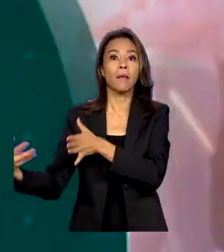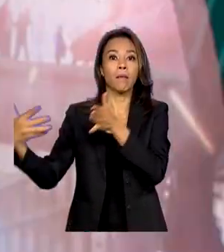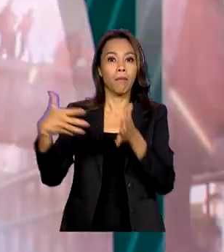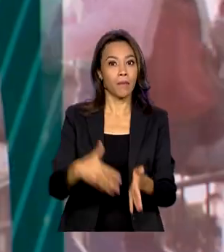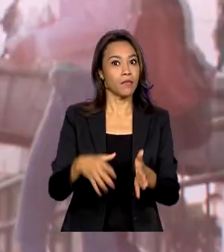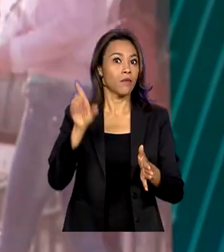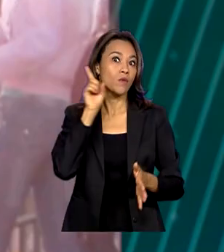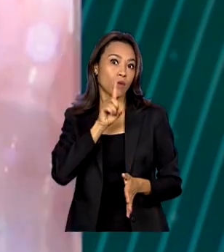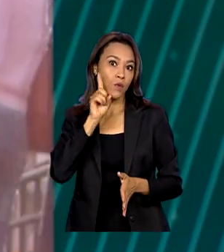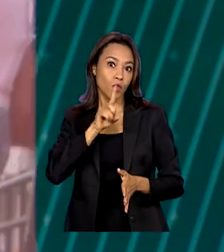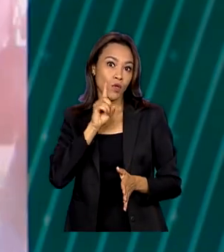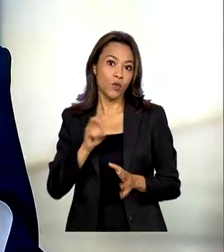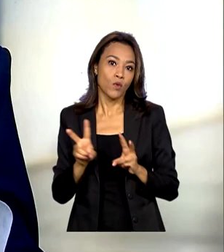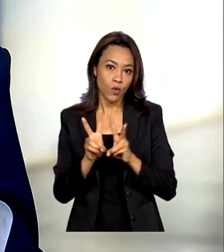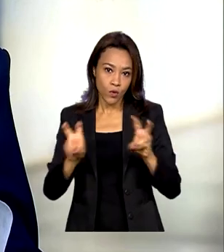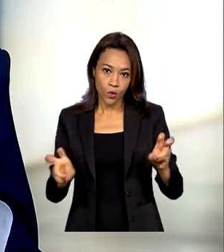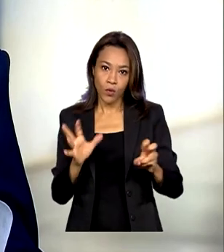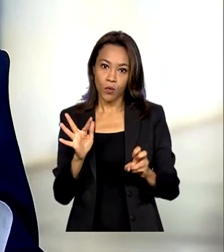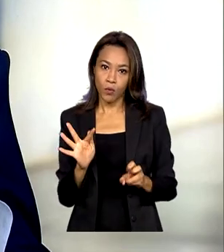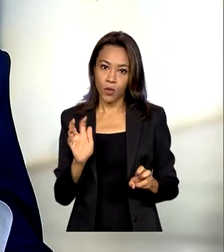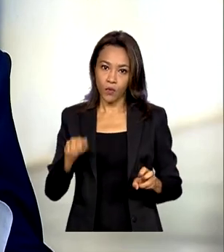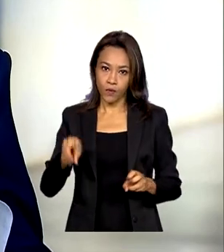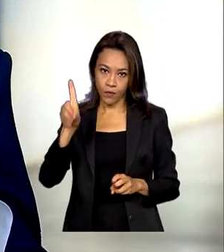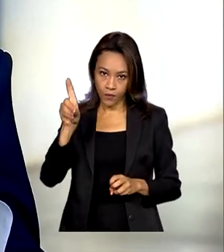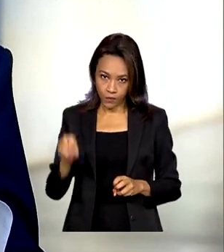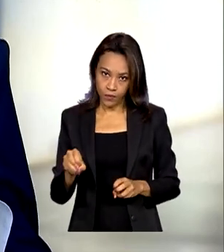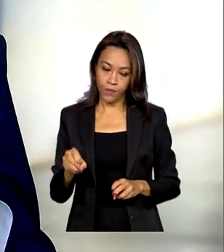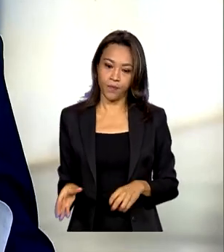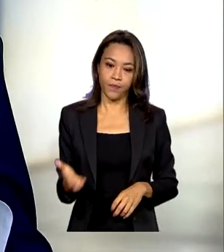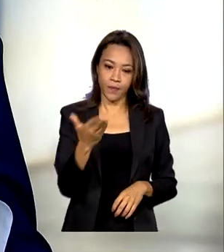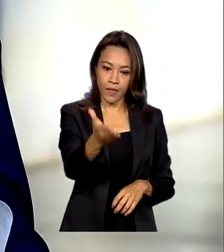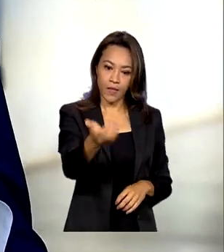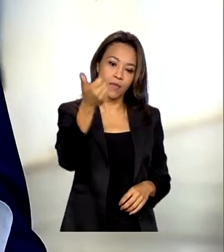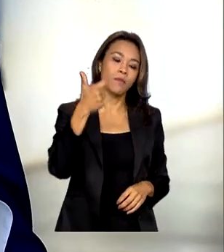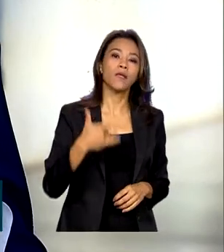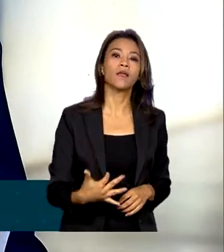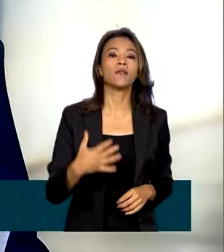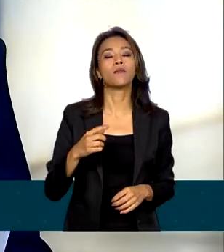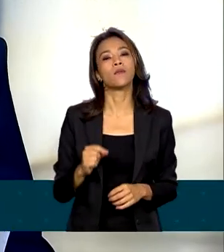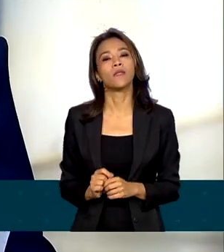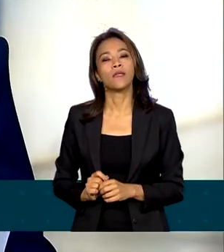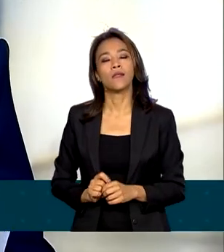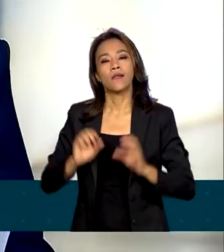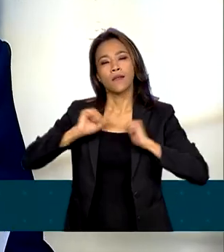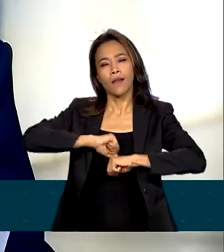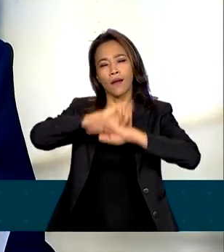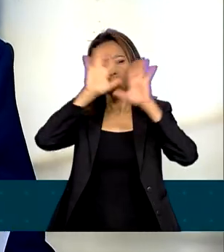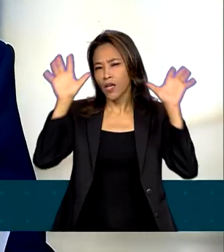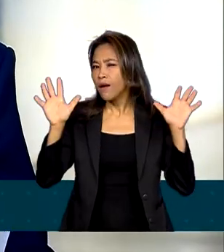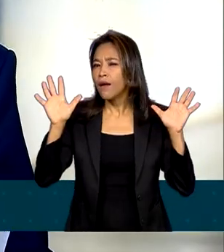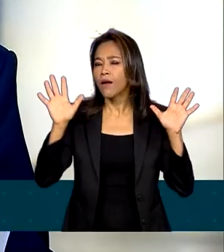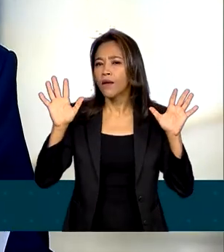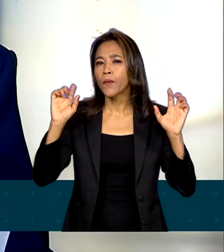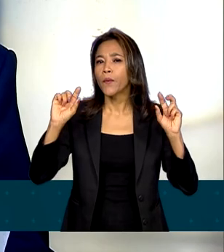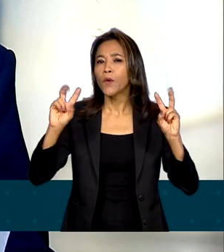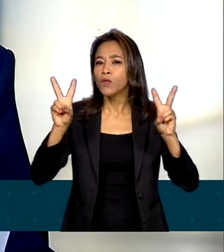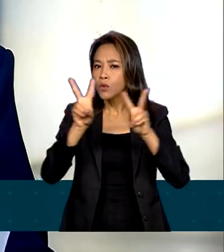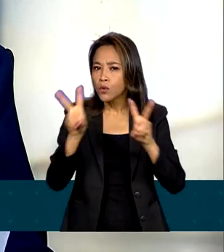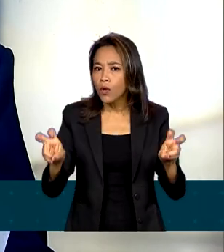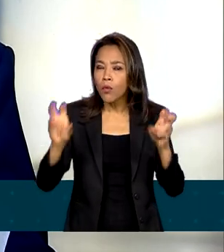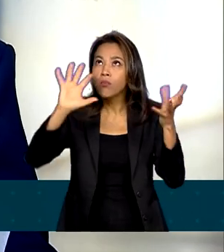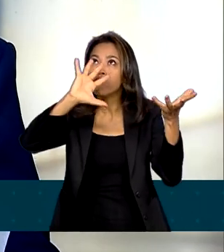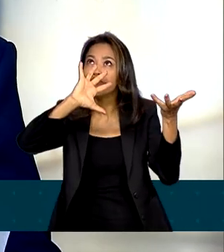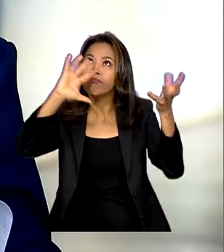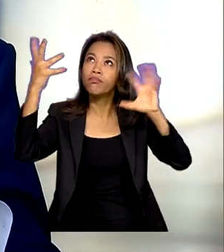Unidos no Fundo Amazônia. A questão, claro, principal é o combate à mudança